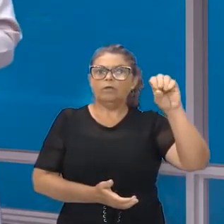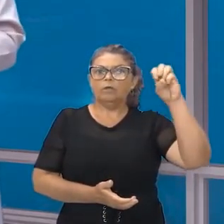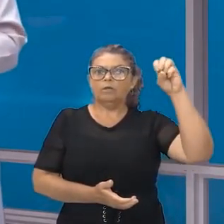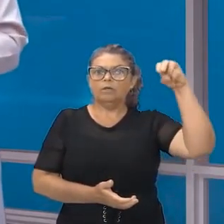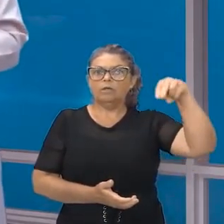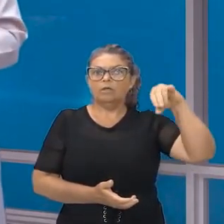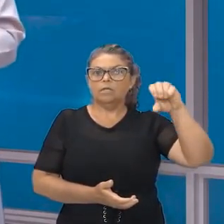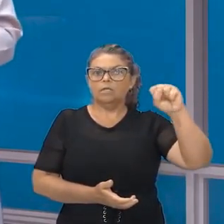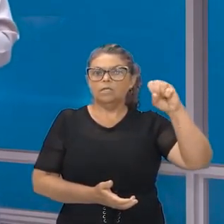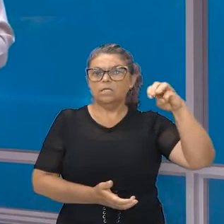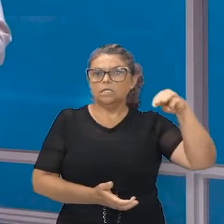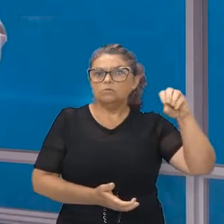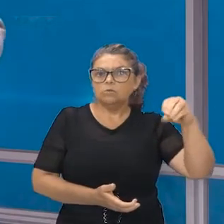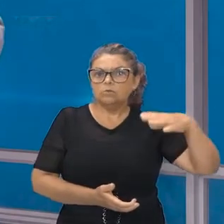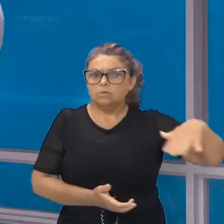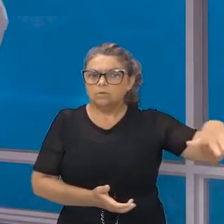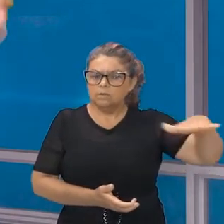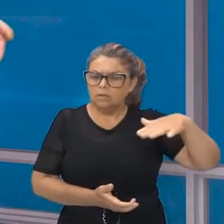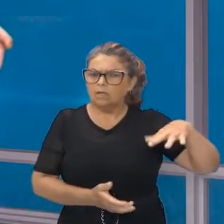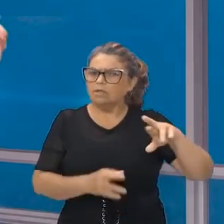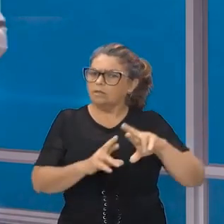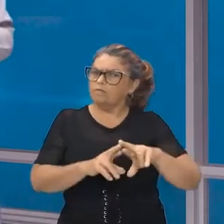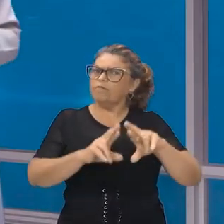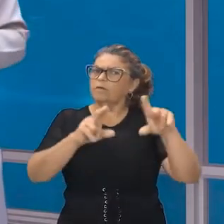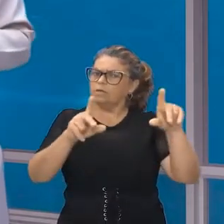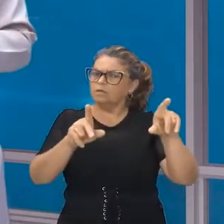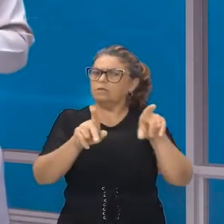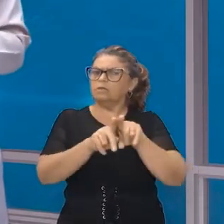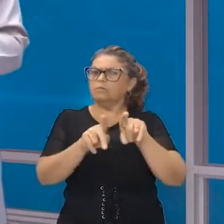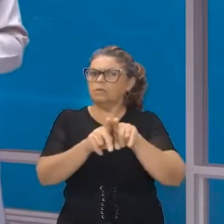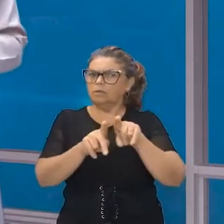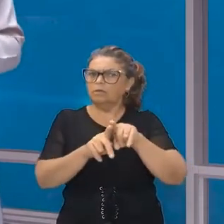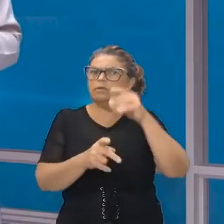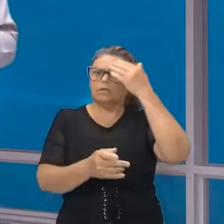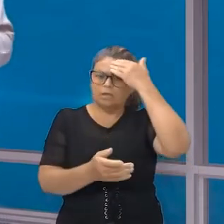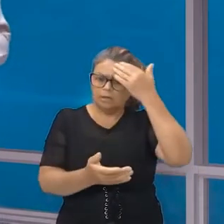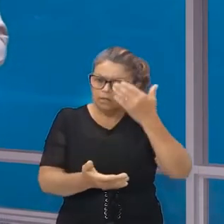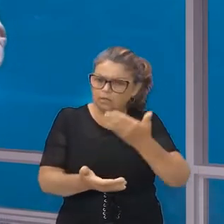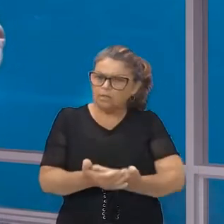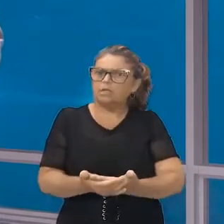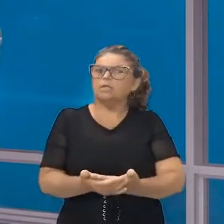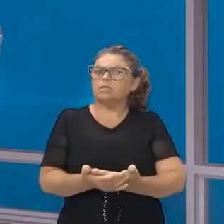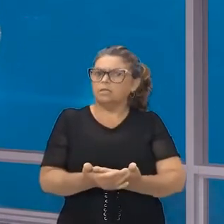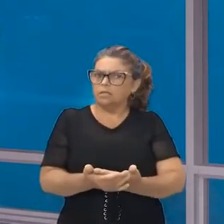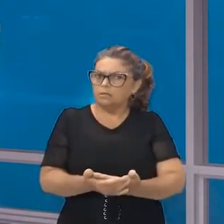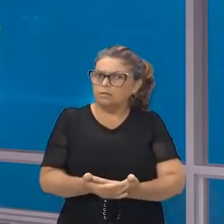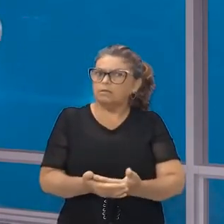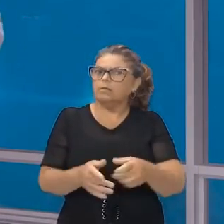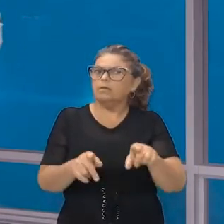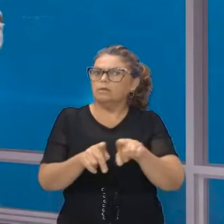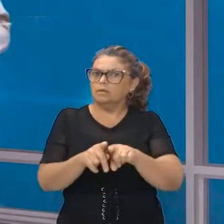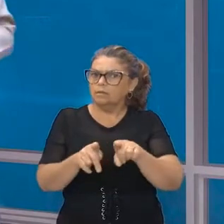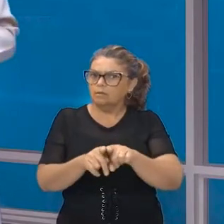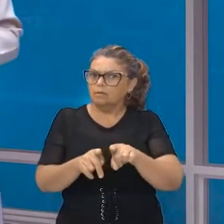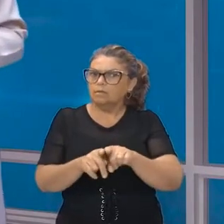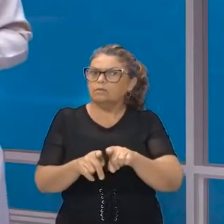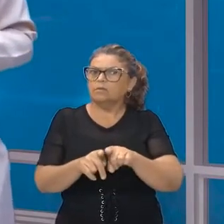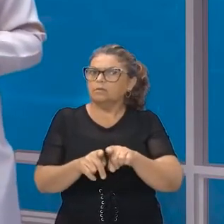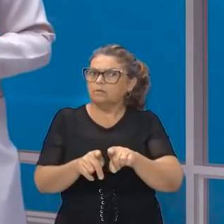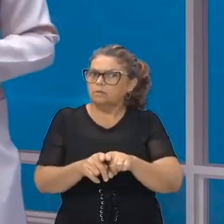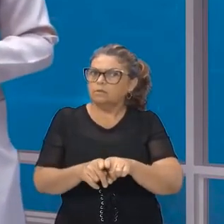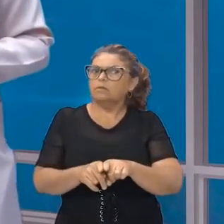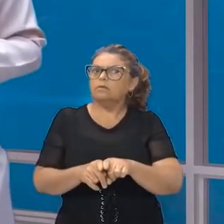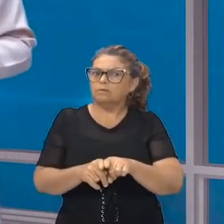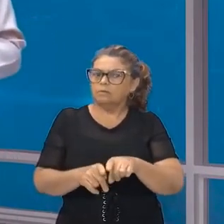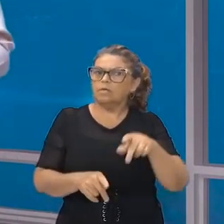ali características diferentes. No caso, o calvinismo acredita na predestinação, a pessoa já está predestinada à